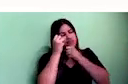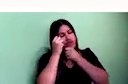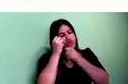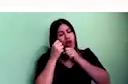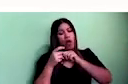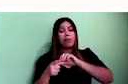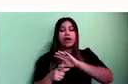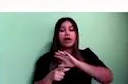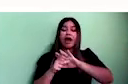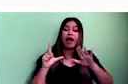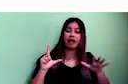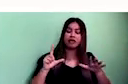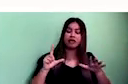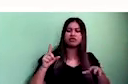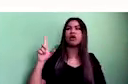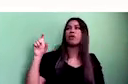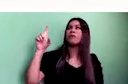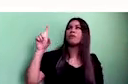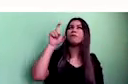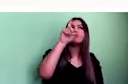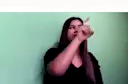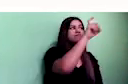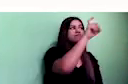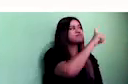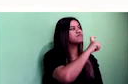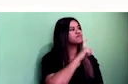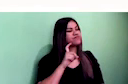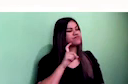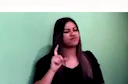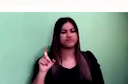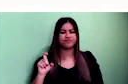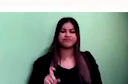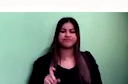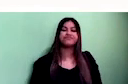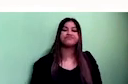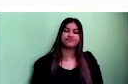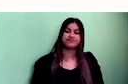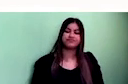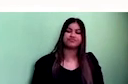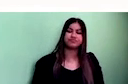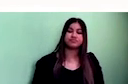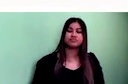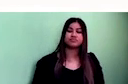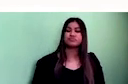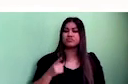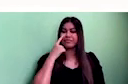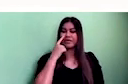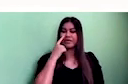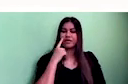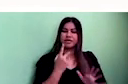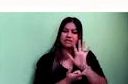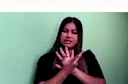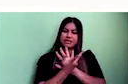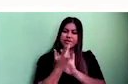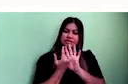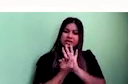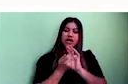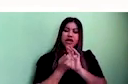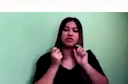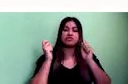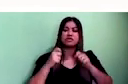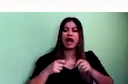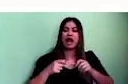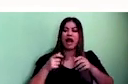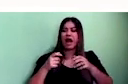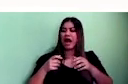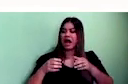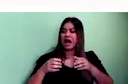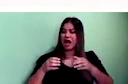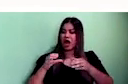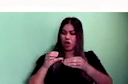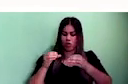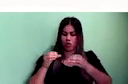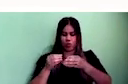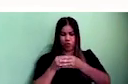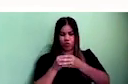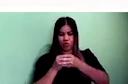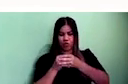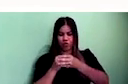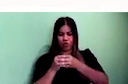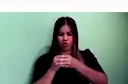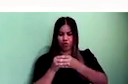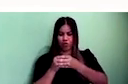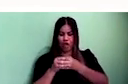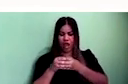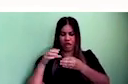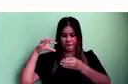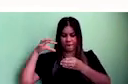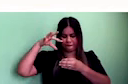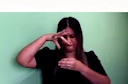gente pode usar por inalação nesses rechozinhos aqui que você coloca com vela, né? E coloca um pouquinho de água, algumas gotinhas aqui